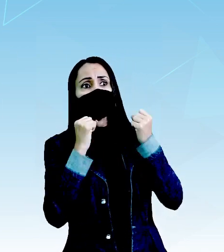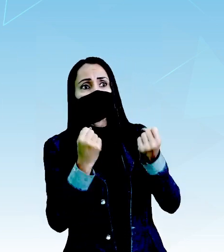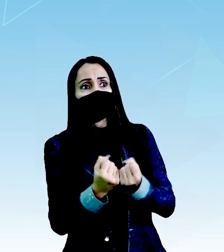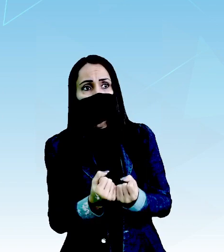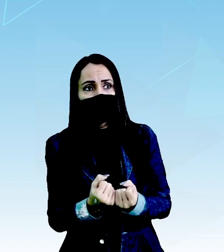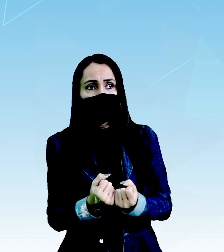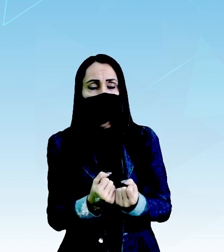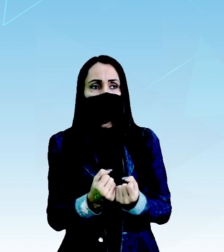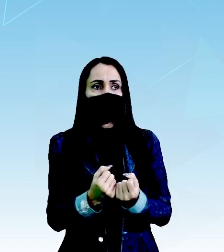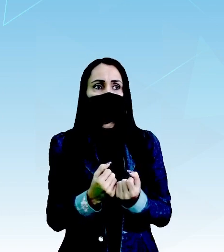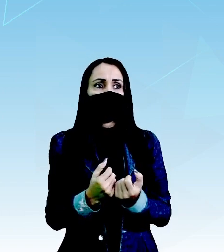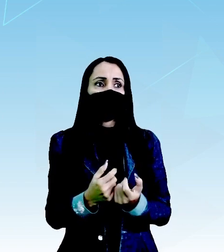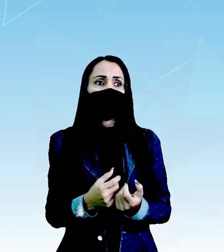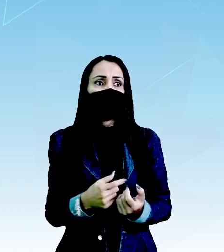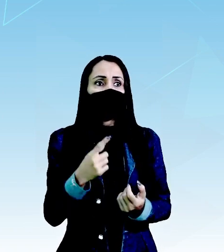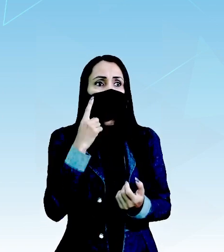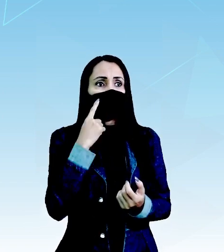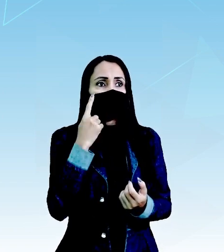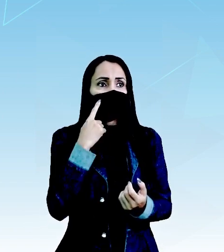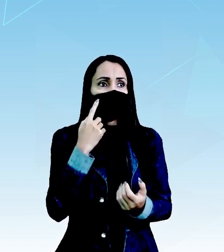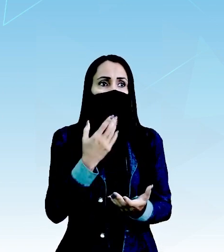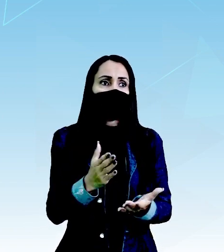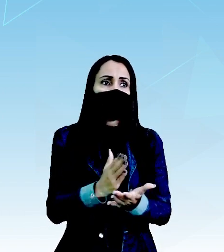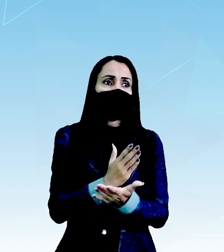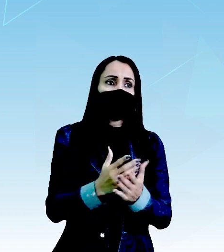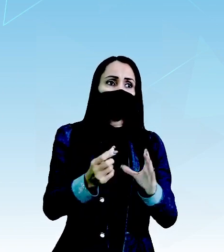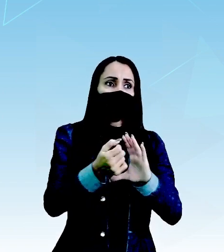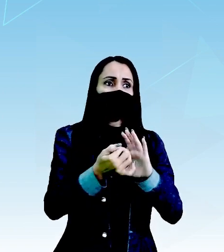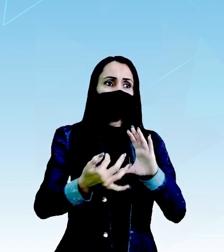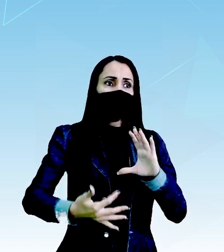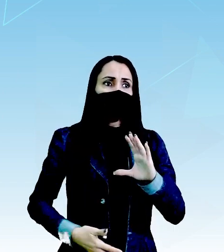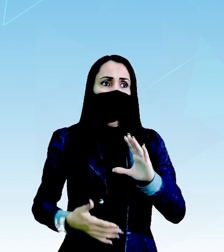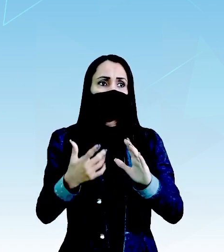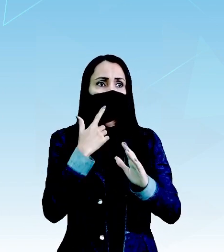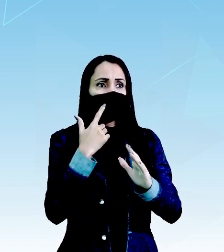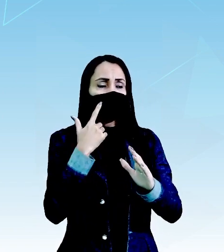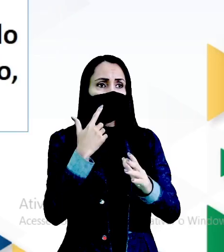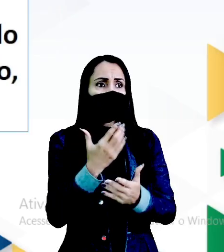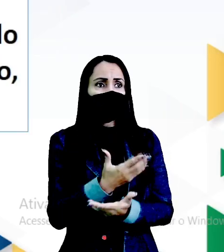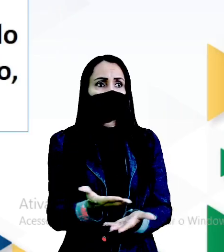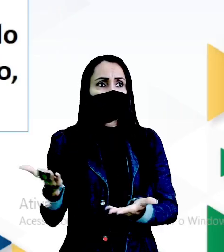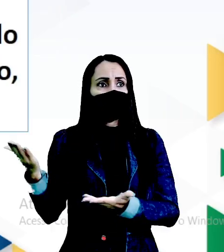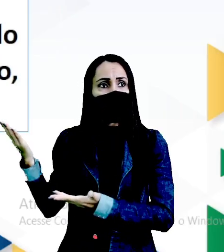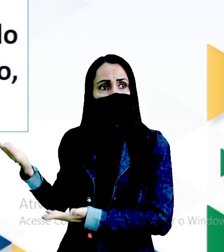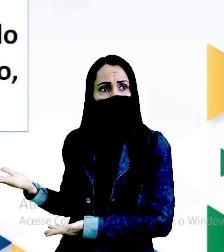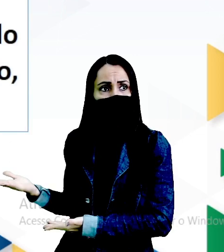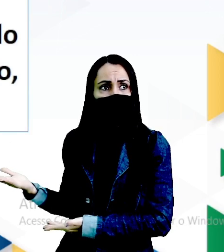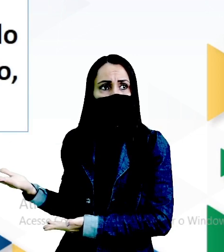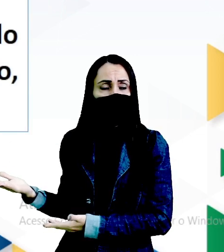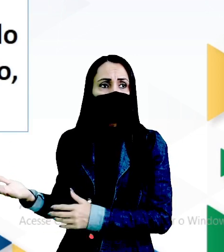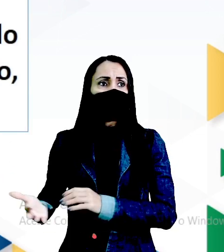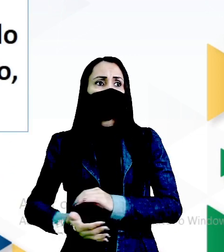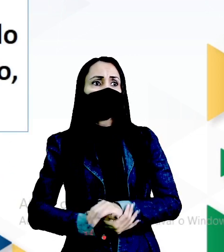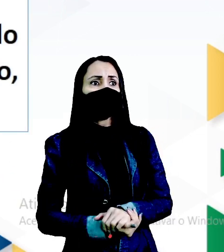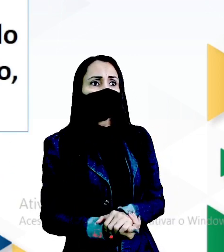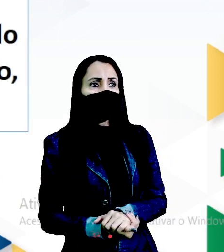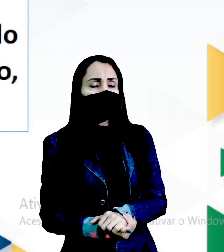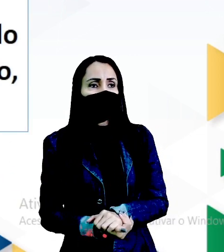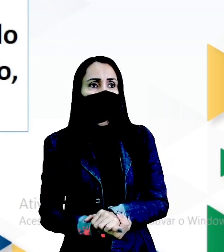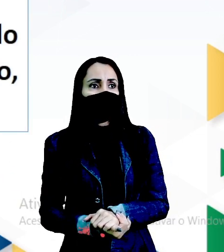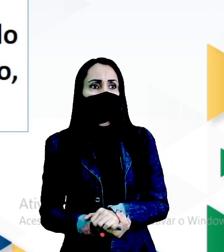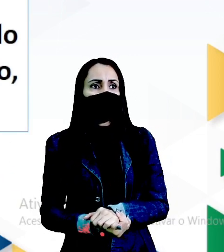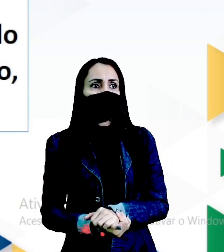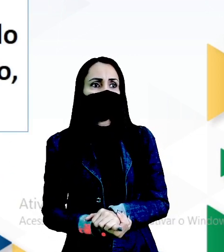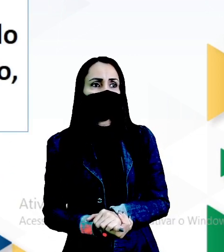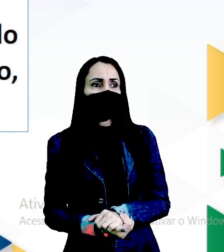moralizar. Aqui trago para vocês algumas características. Vamos ver da comédia. Uma das principais características da comédia é